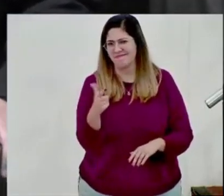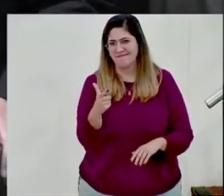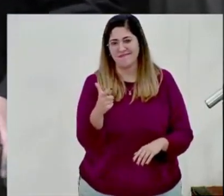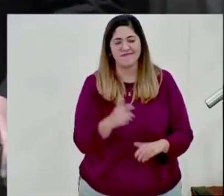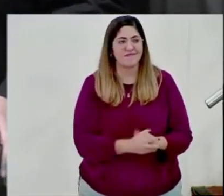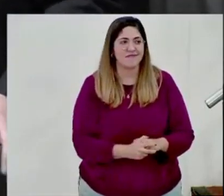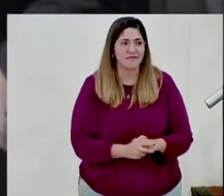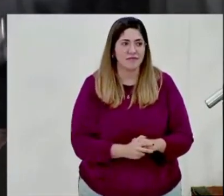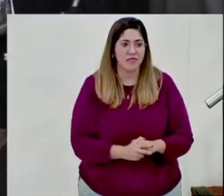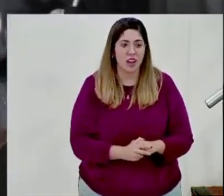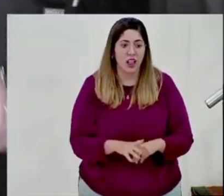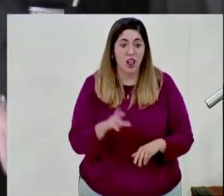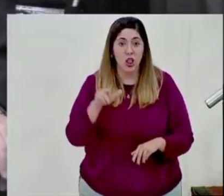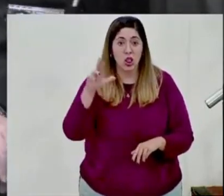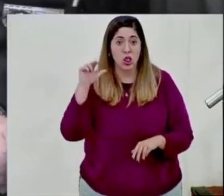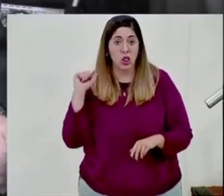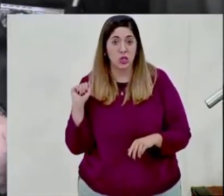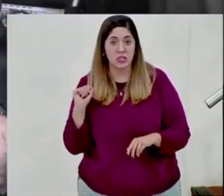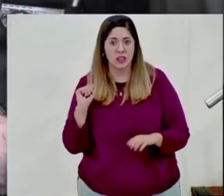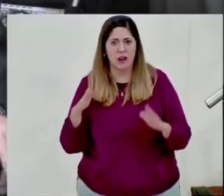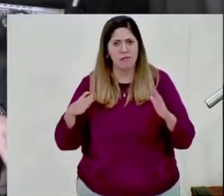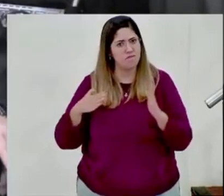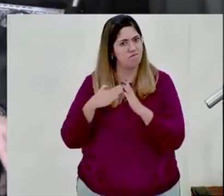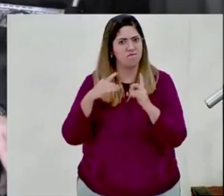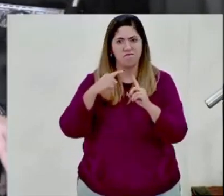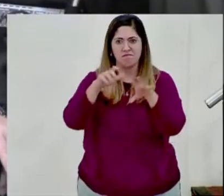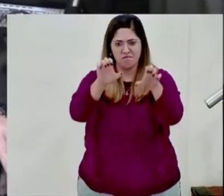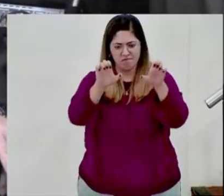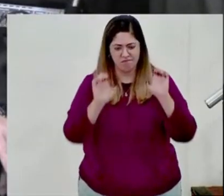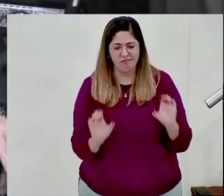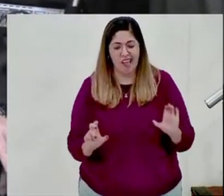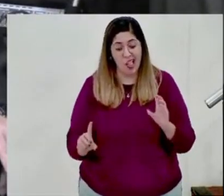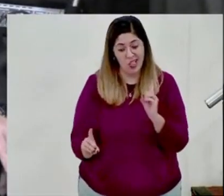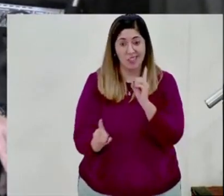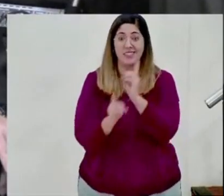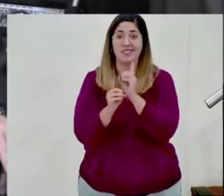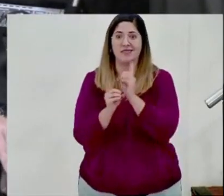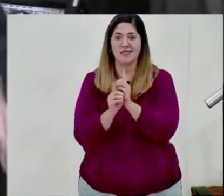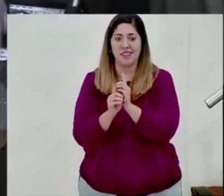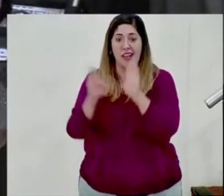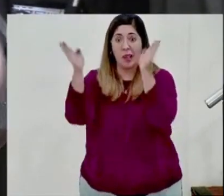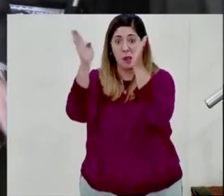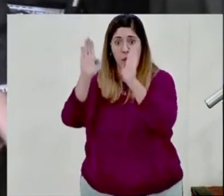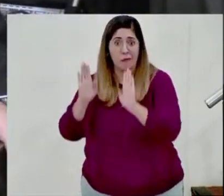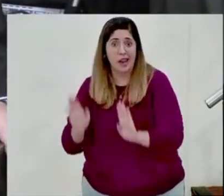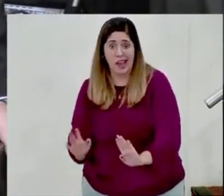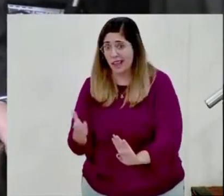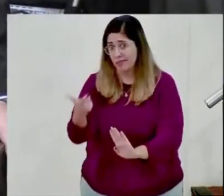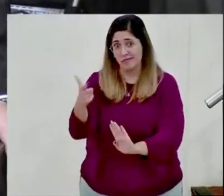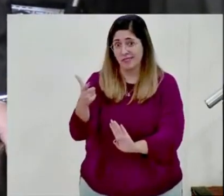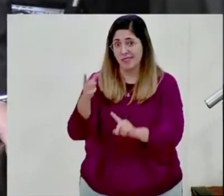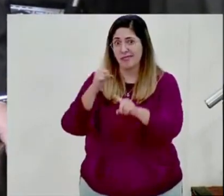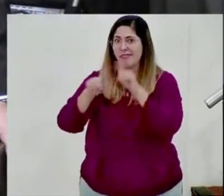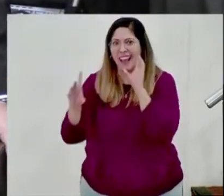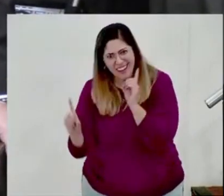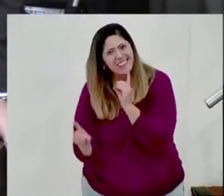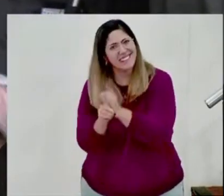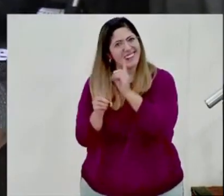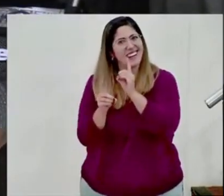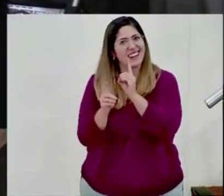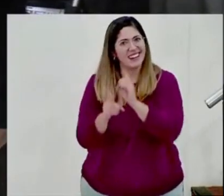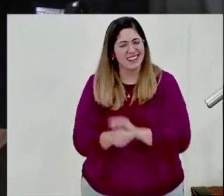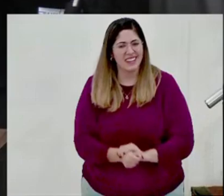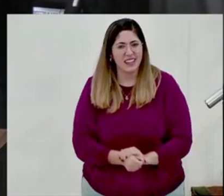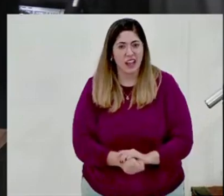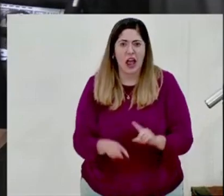sido construído até que ele foi encontrado lá. Falava-se que a cidade da Babilônia não existia, até que no final do século XIX ela foi encontrada. Ah, mas